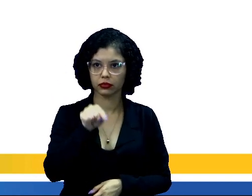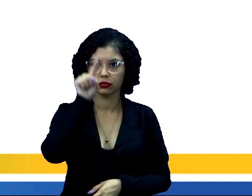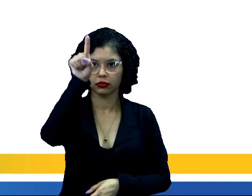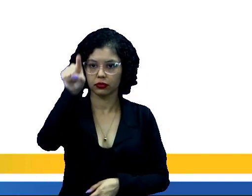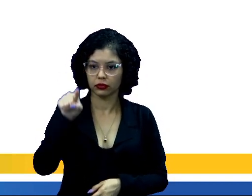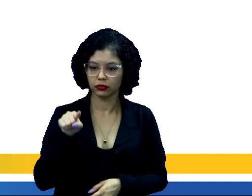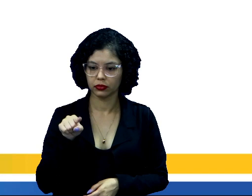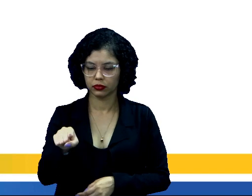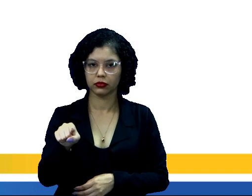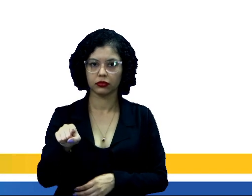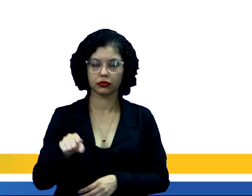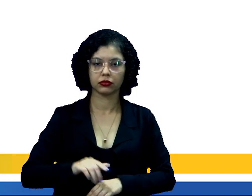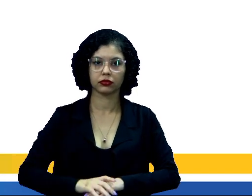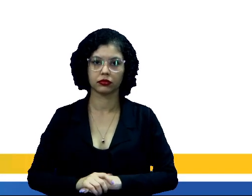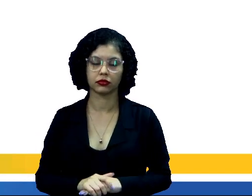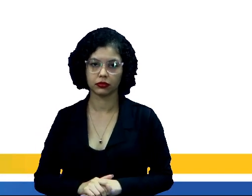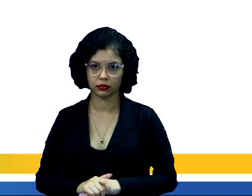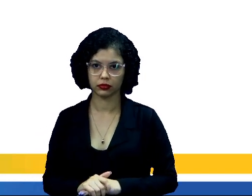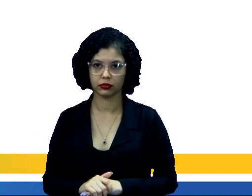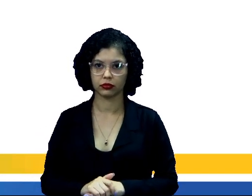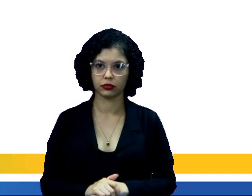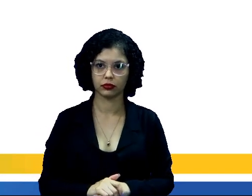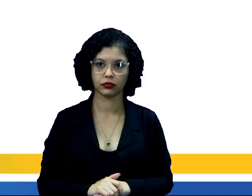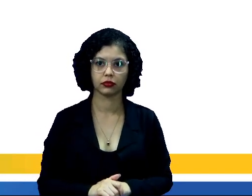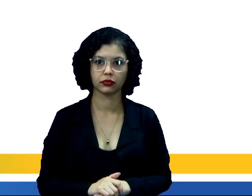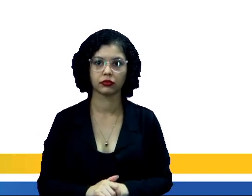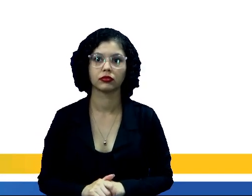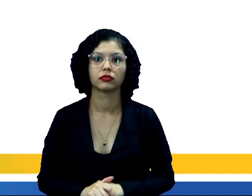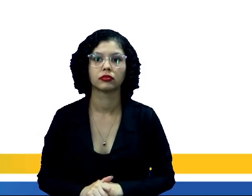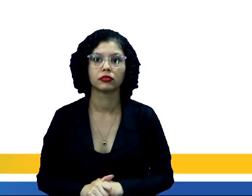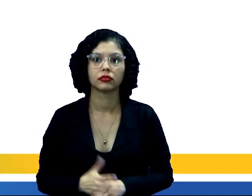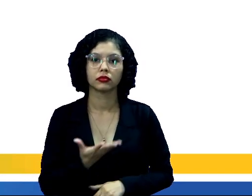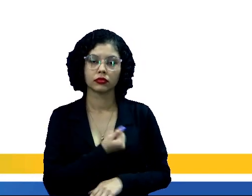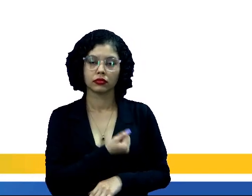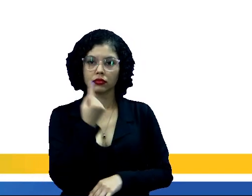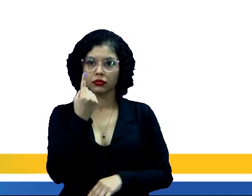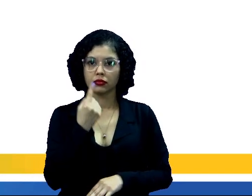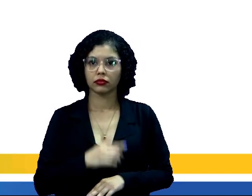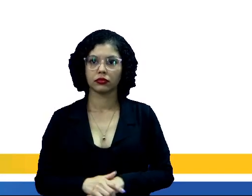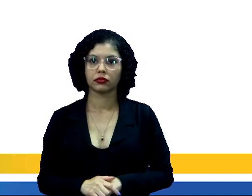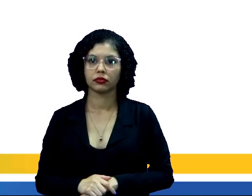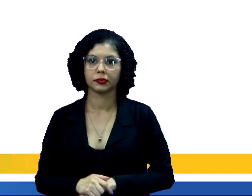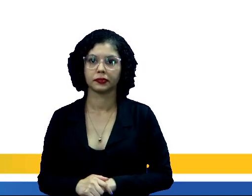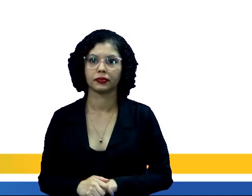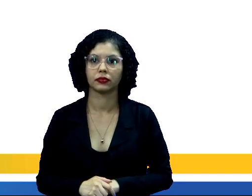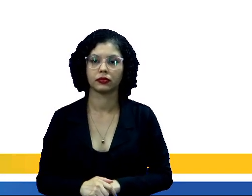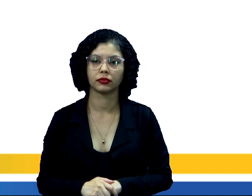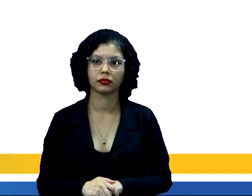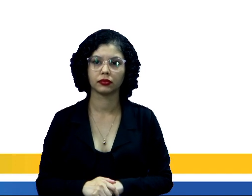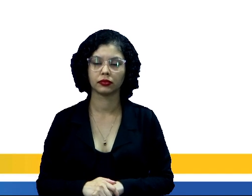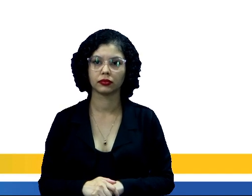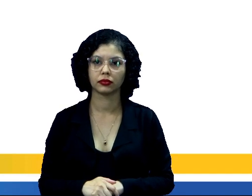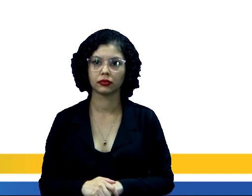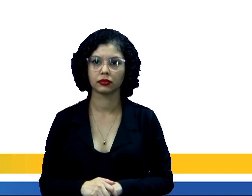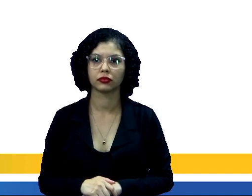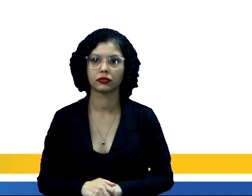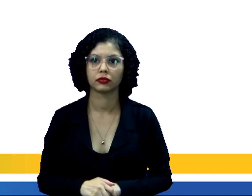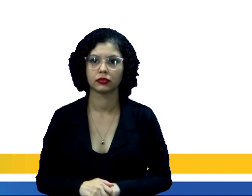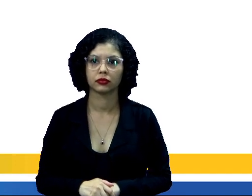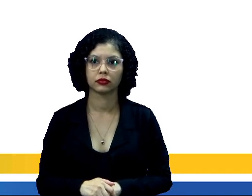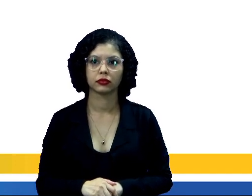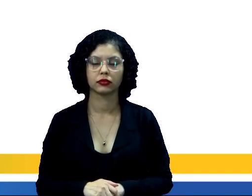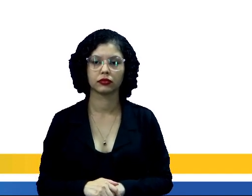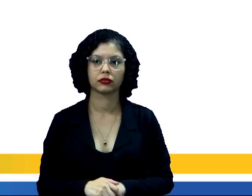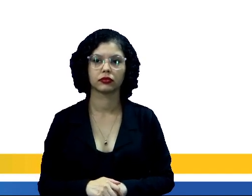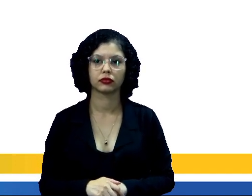ponto de interrogação e o ponto de exclamação. Na número 1, na primeira frase, nós temos John loves